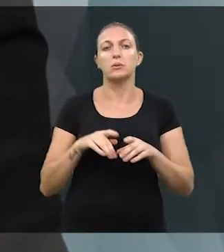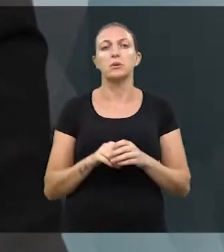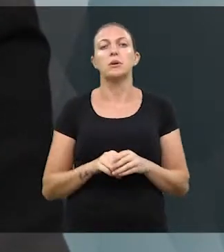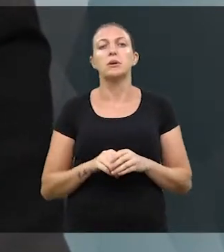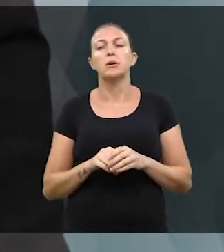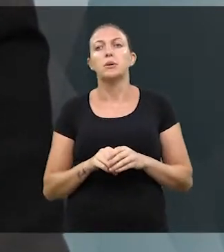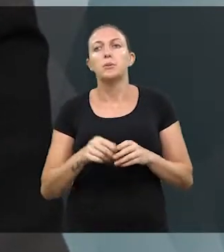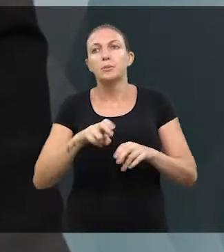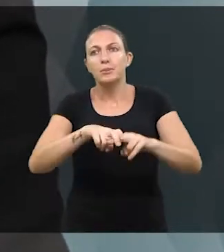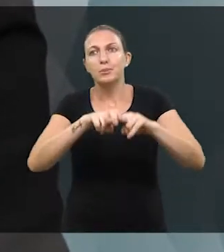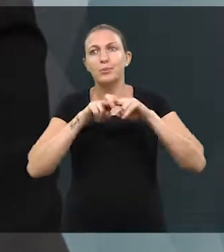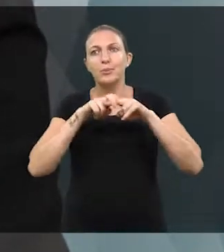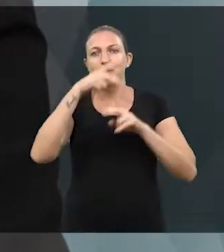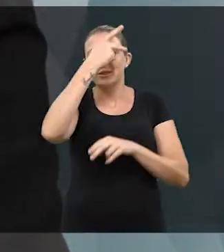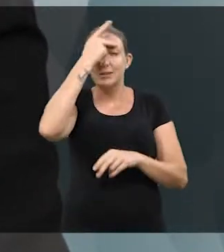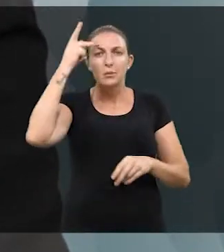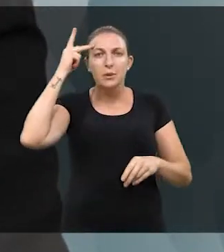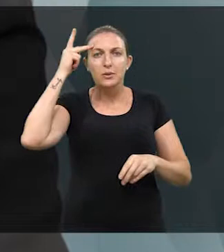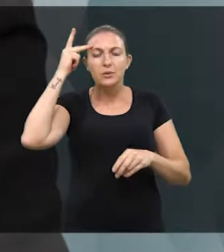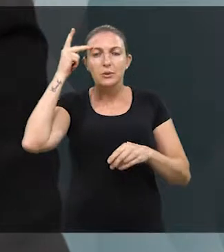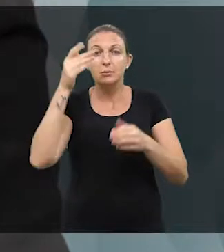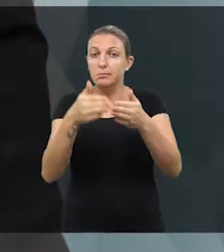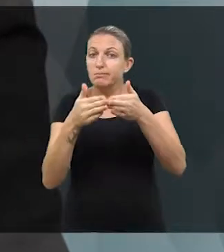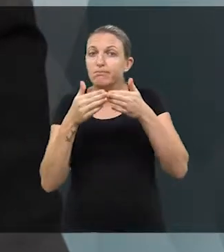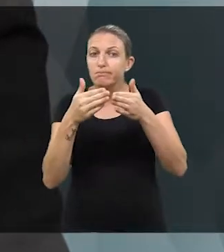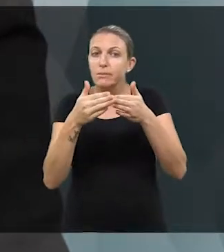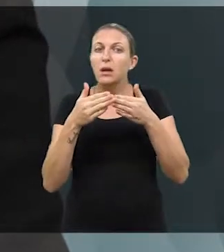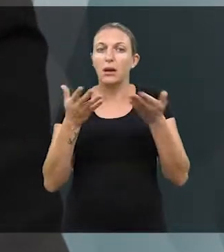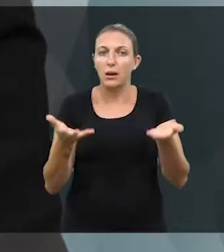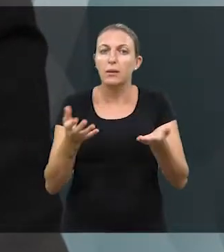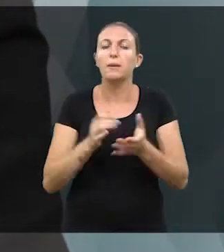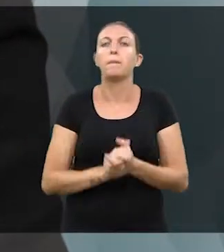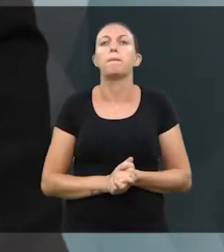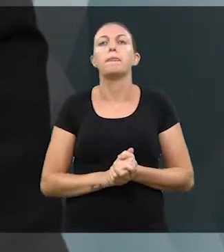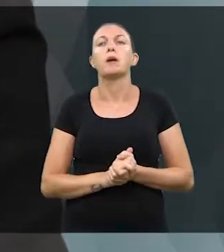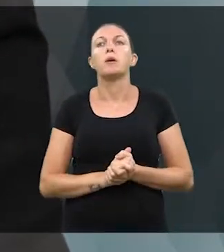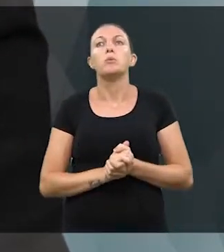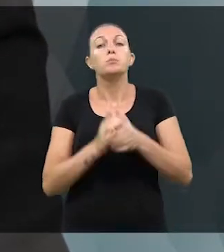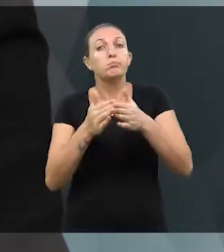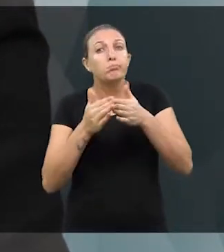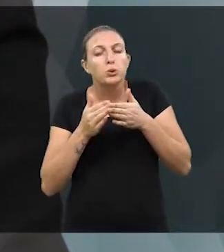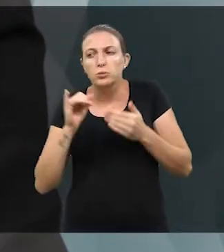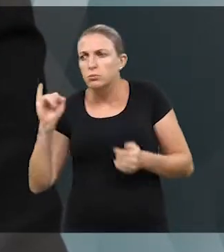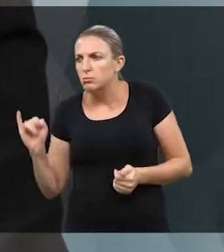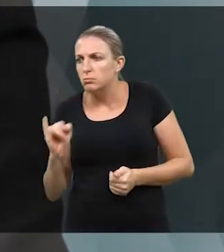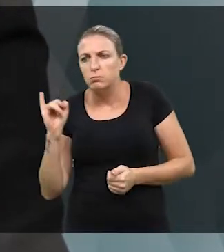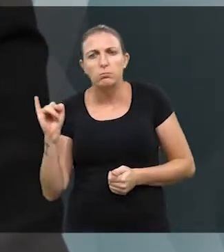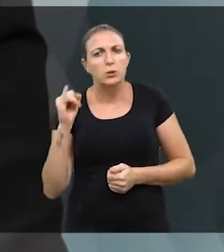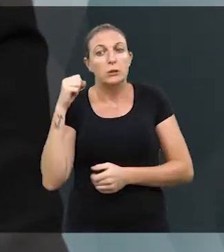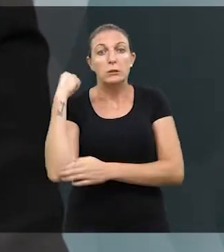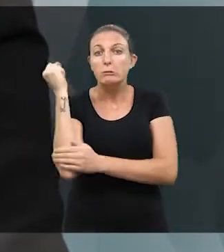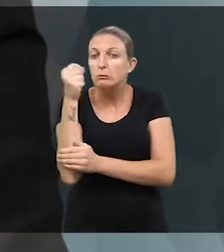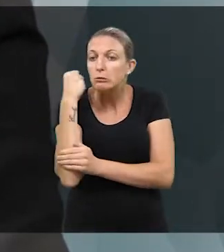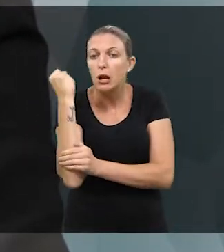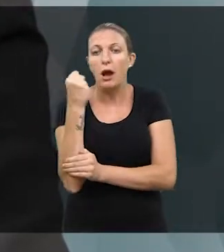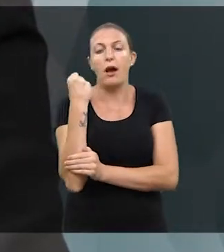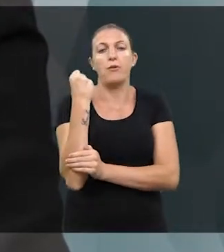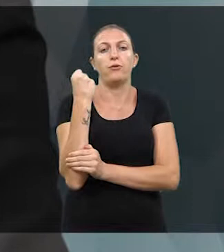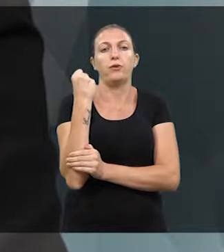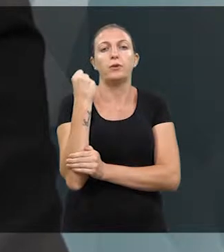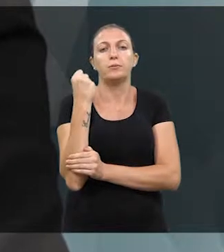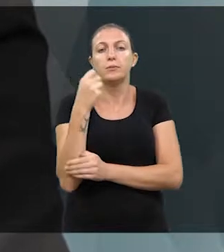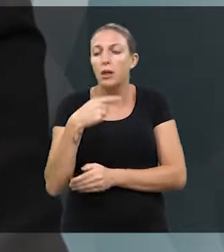procuram bastante né e quando é um pedido na extremo assim né a gente sempre procura levar lá e pedir que a